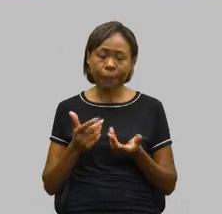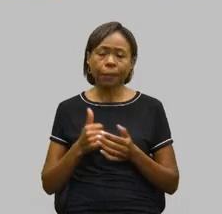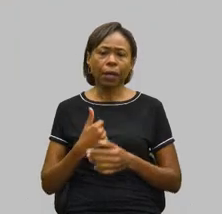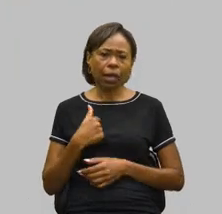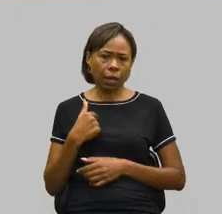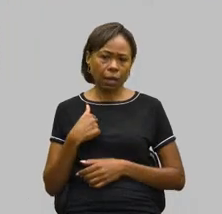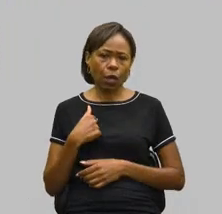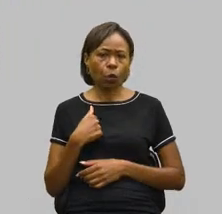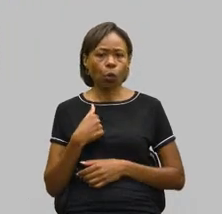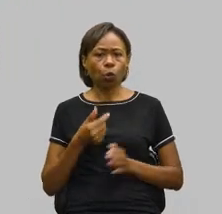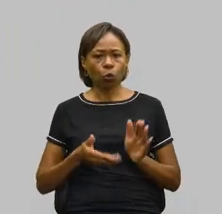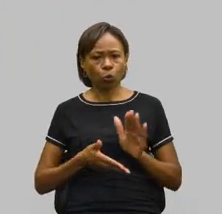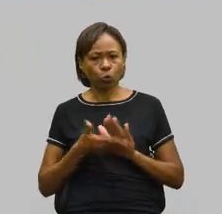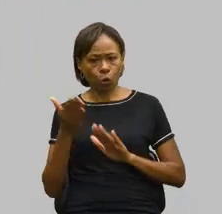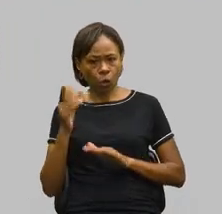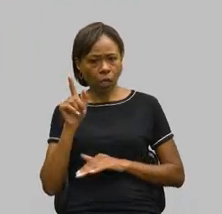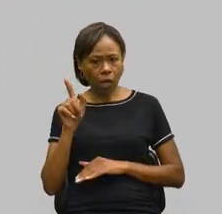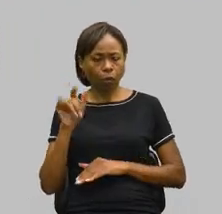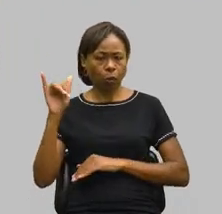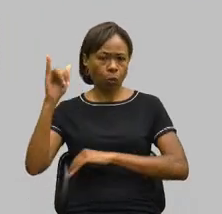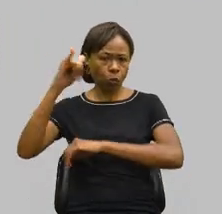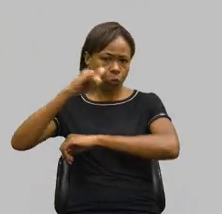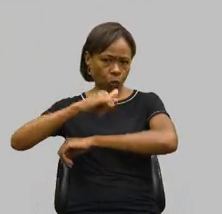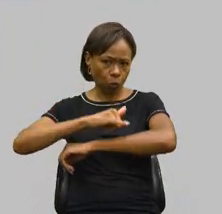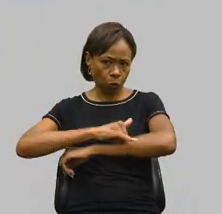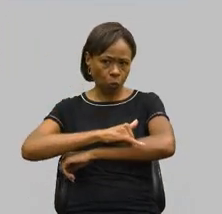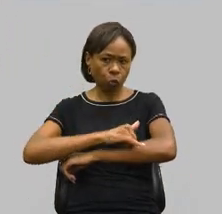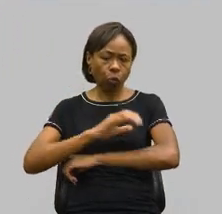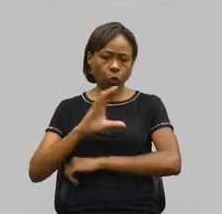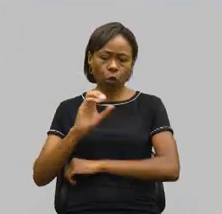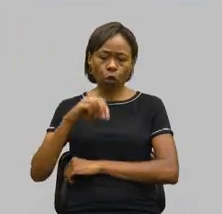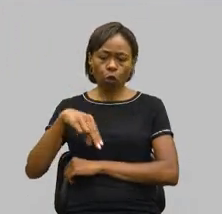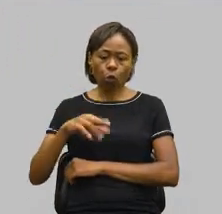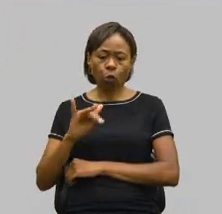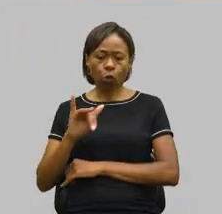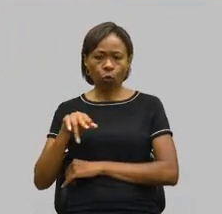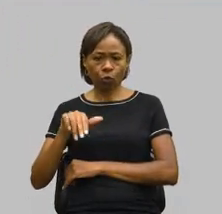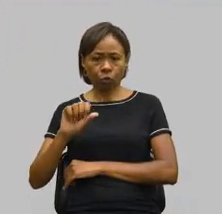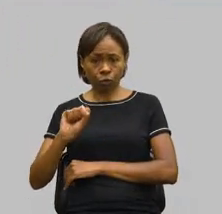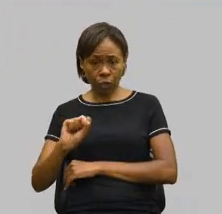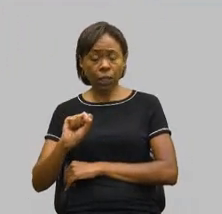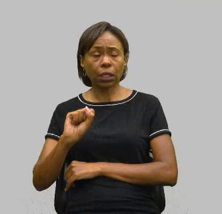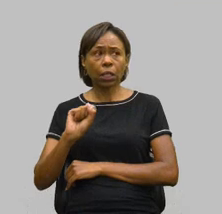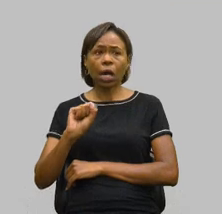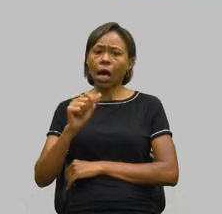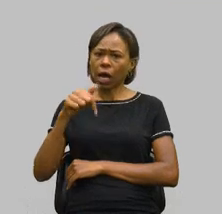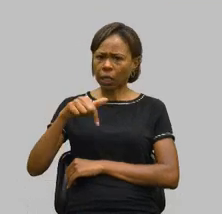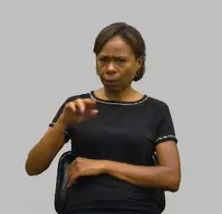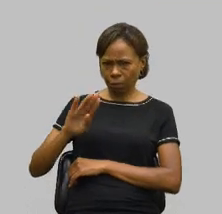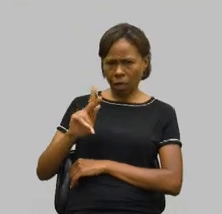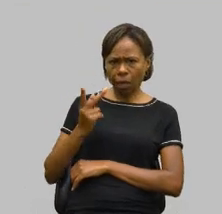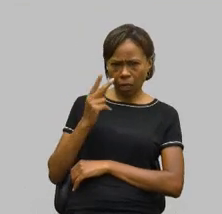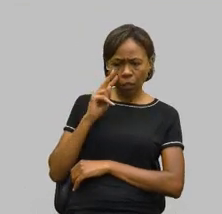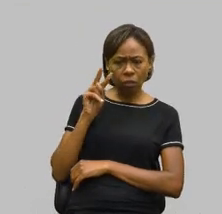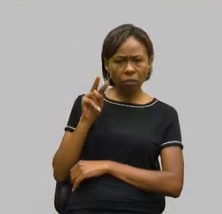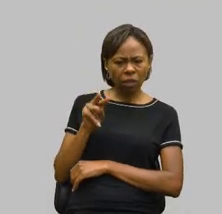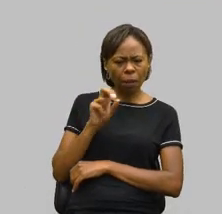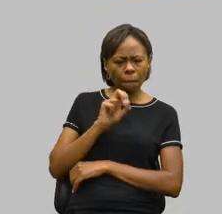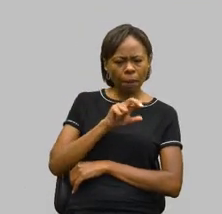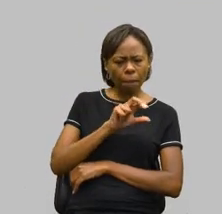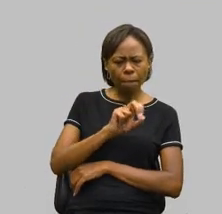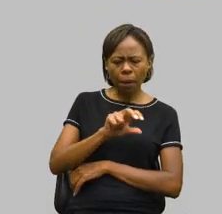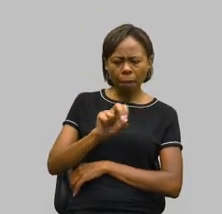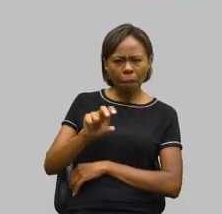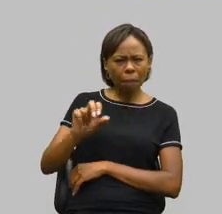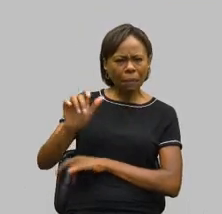vou para Confins eh daqui a pouco eu tô indo para Confins a gente passa aqui em Belo Horizonte meso a gente percebe que tá eh eh aumentando cada vez mais as pessoas em situação de